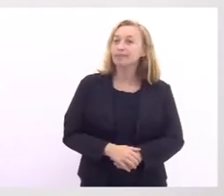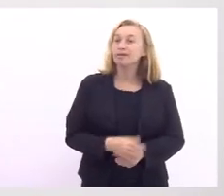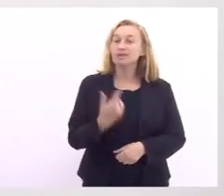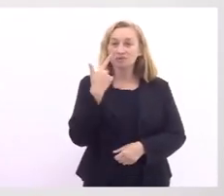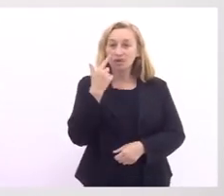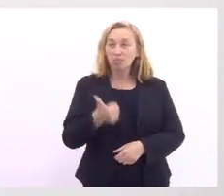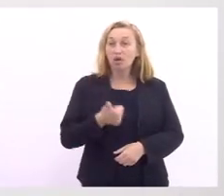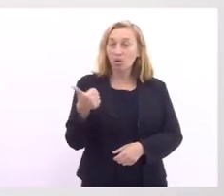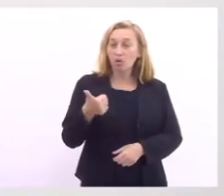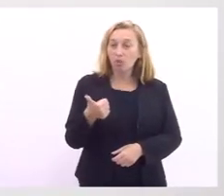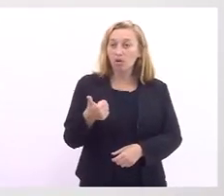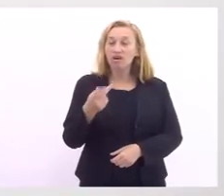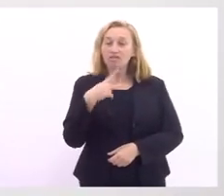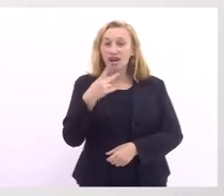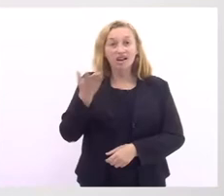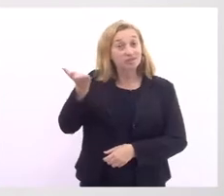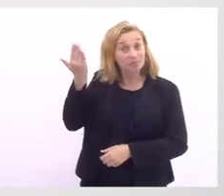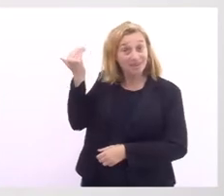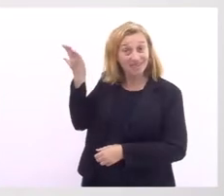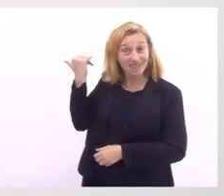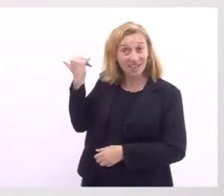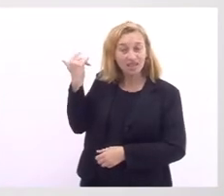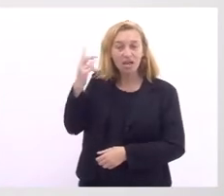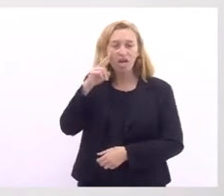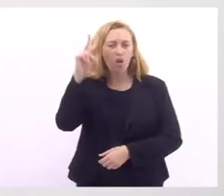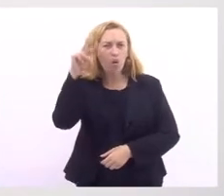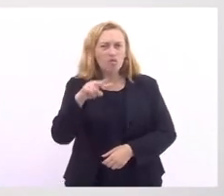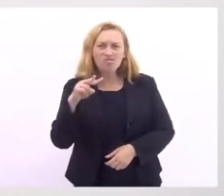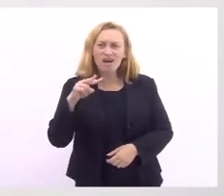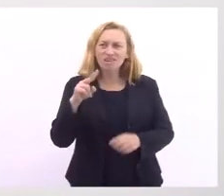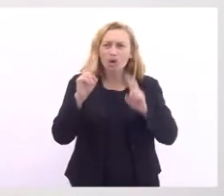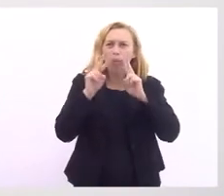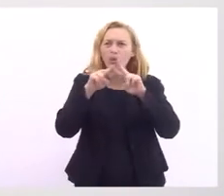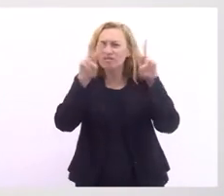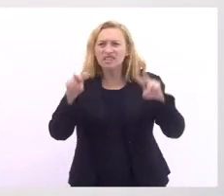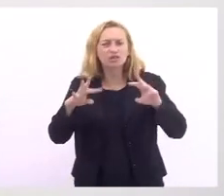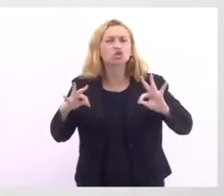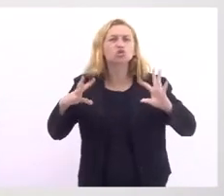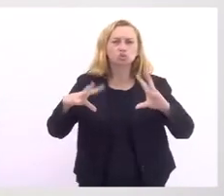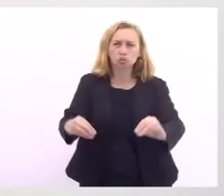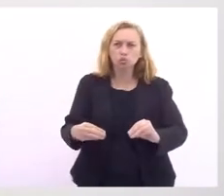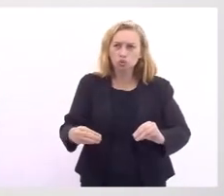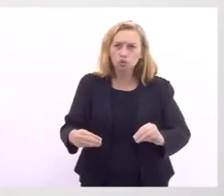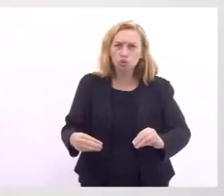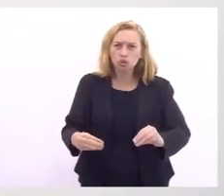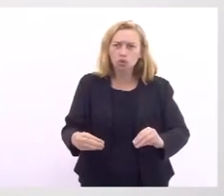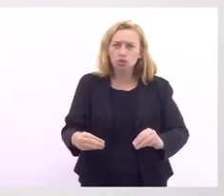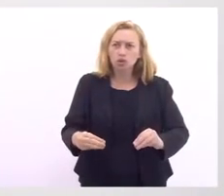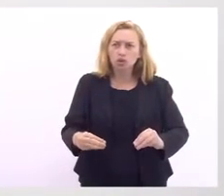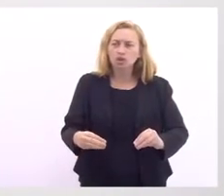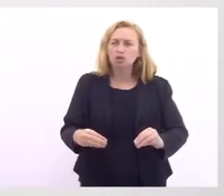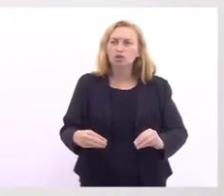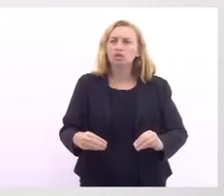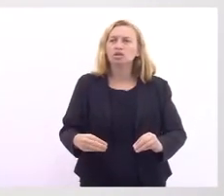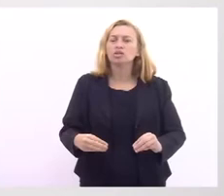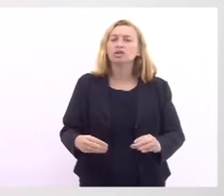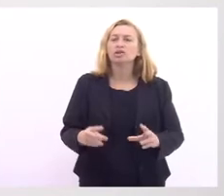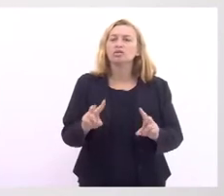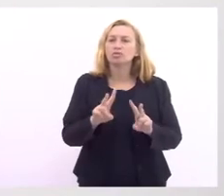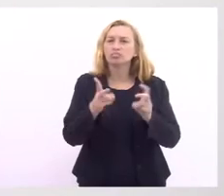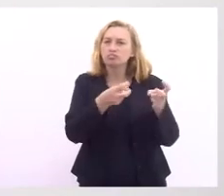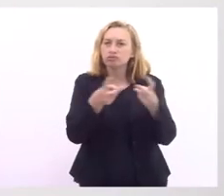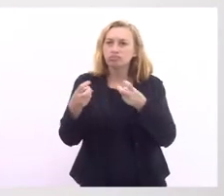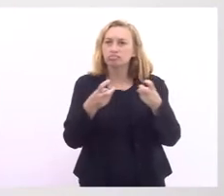projetar né então falar de passado é olhar e ter uma visão sobre isso em que a gente tem sobre o Rio de